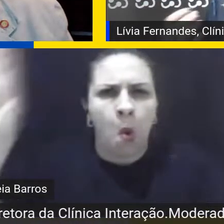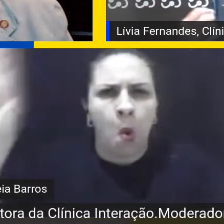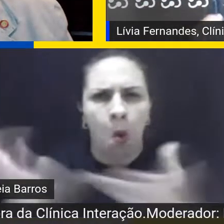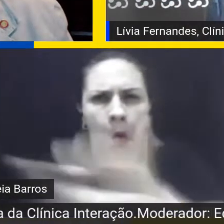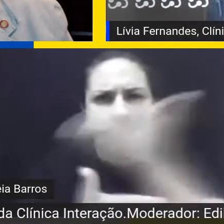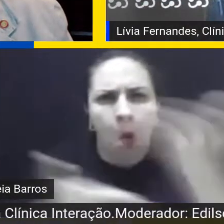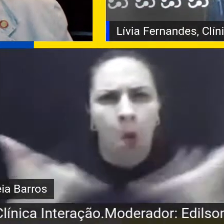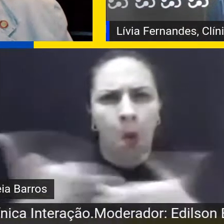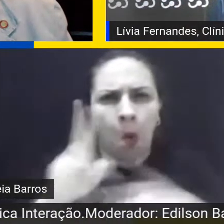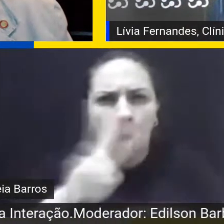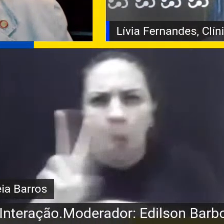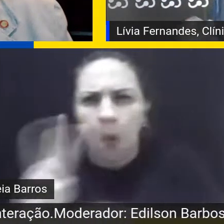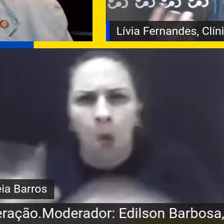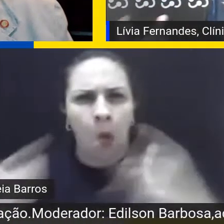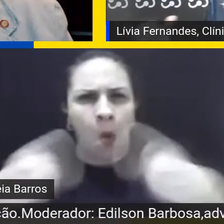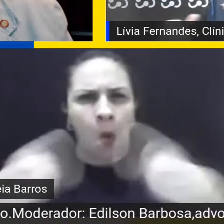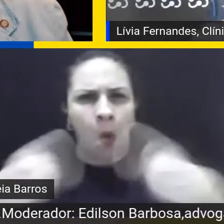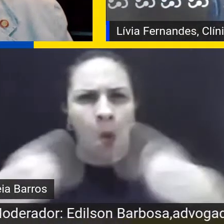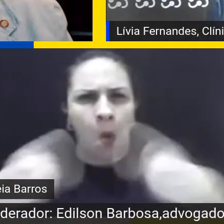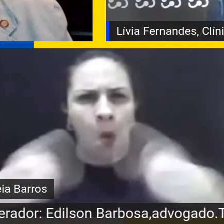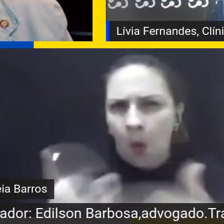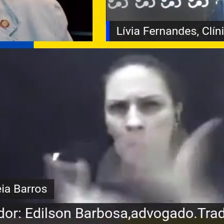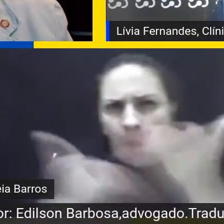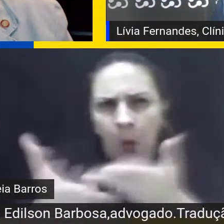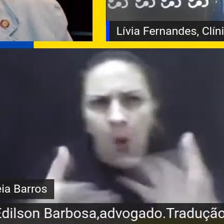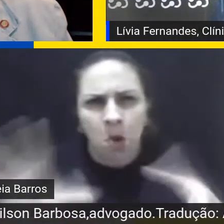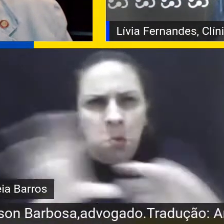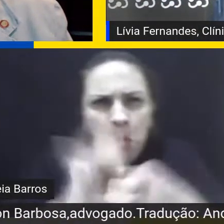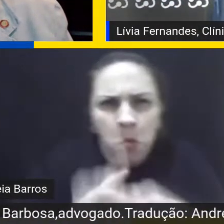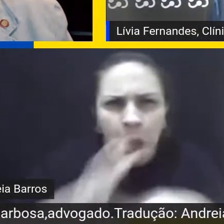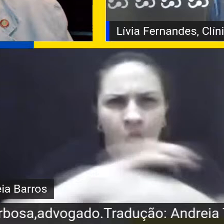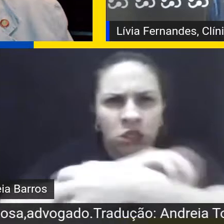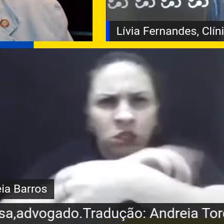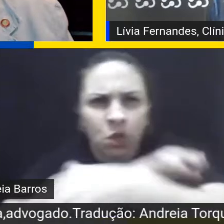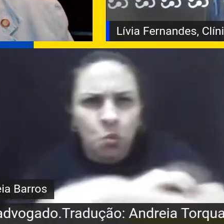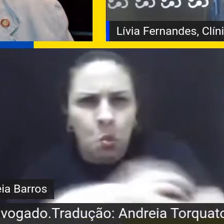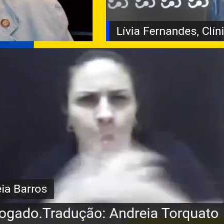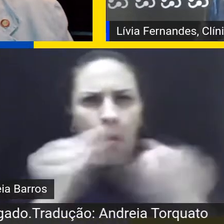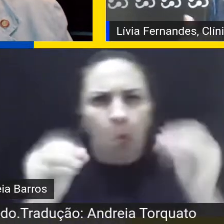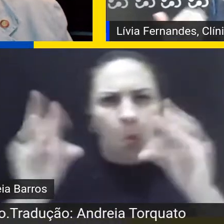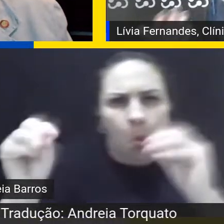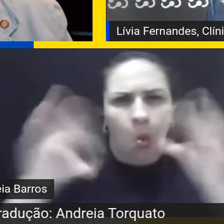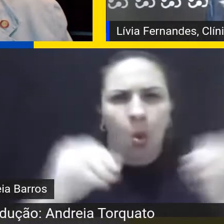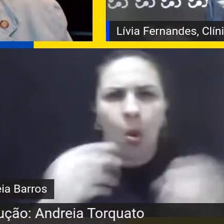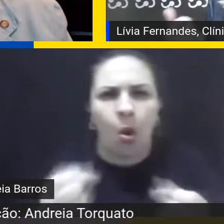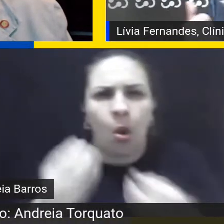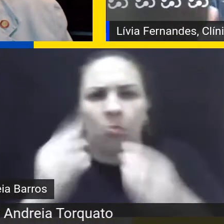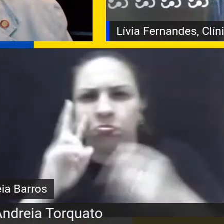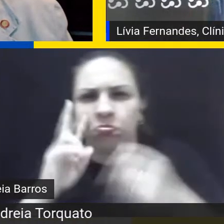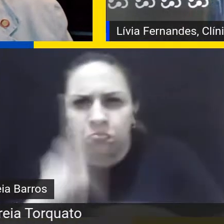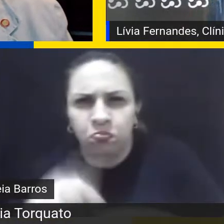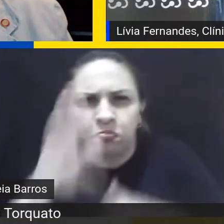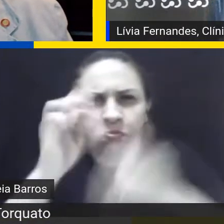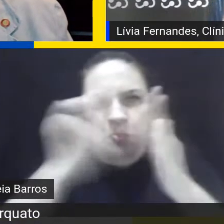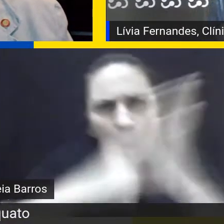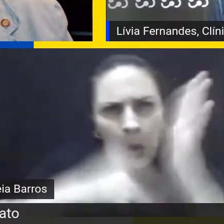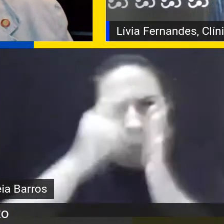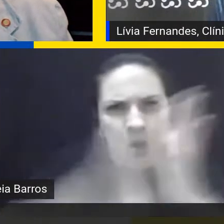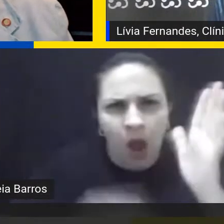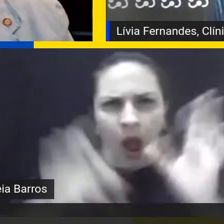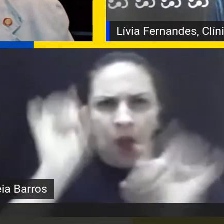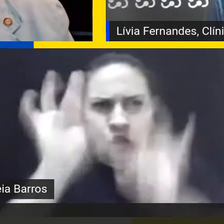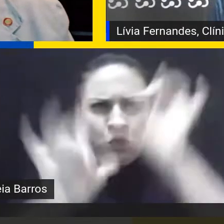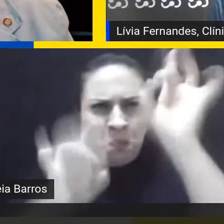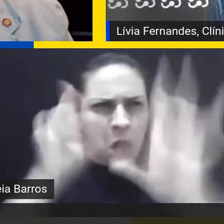na musicalização, na integração sensorial, como é assistida em metodologias específicas, como